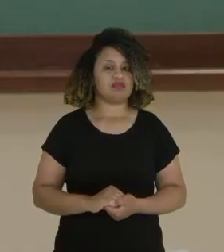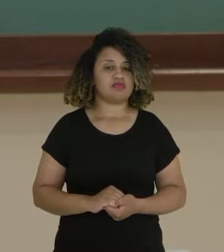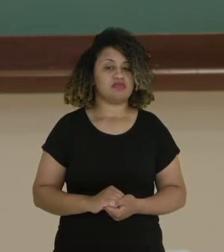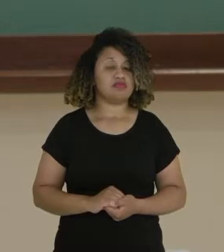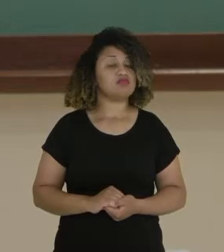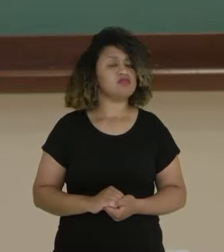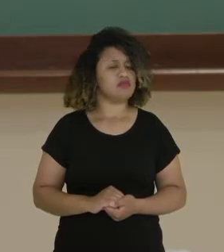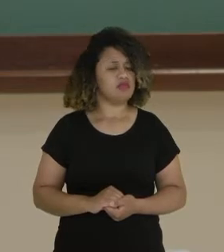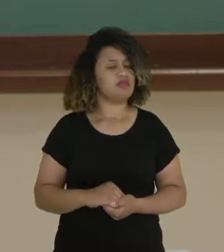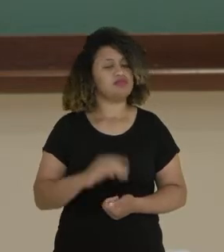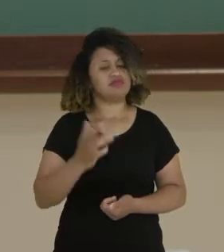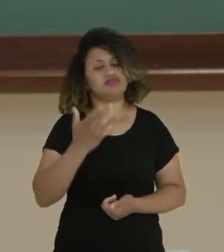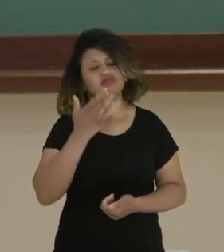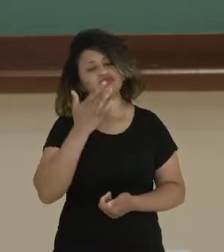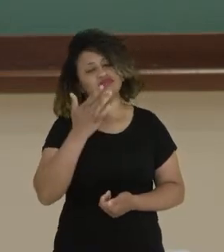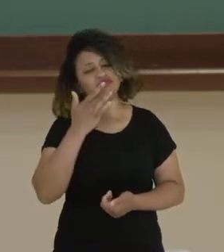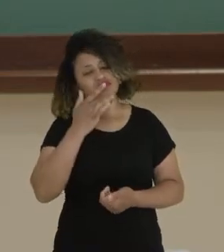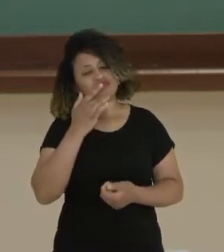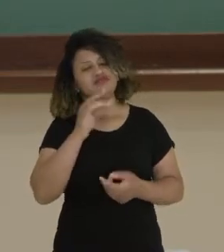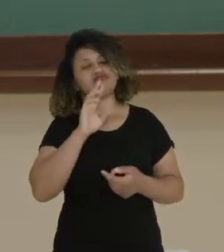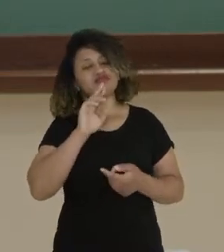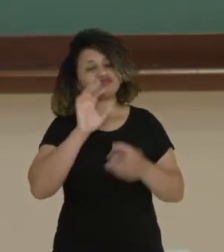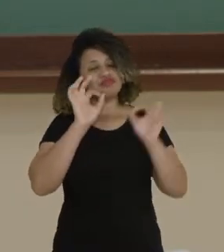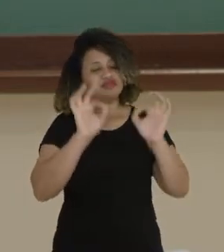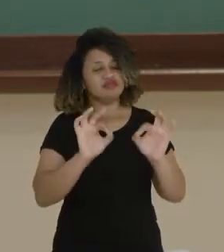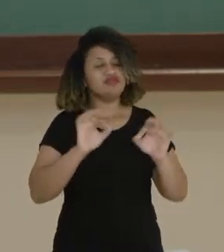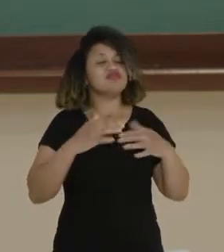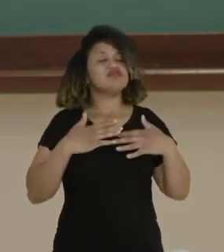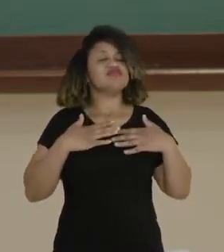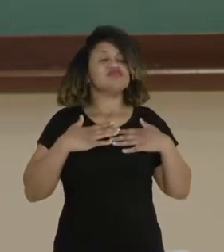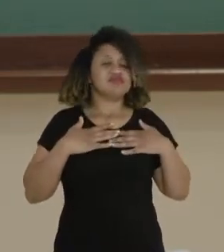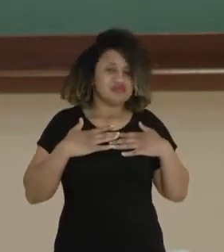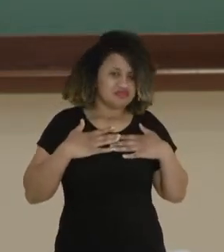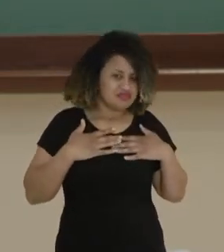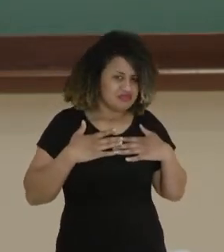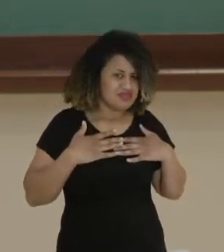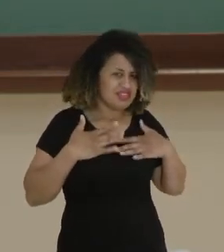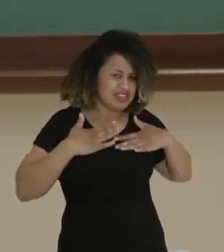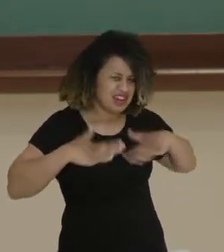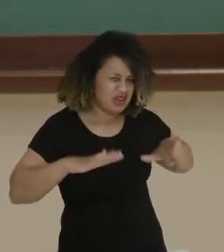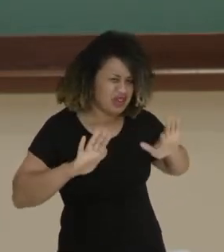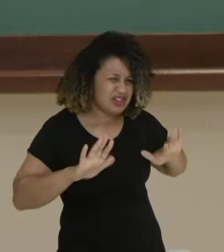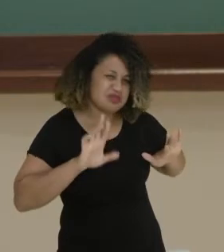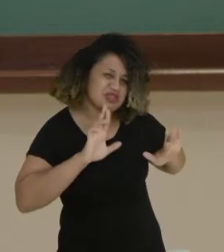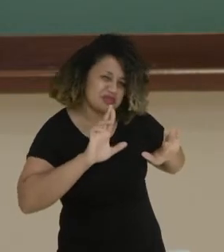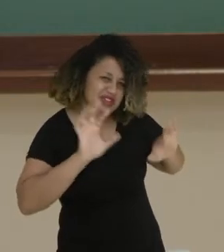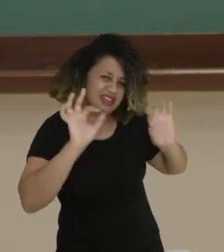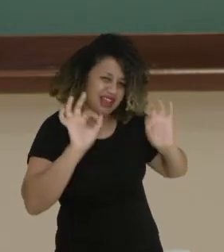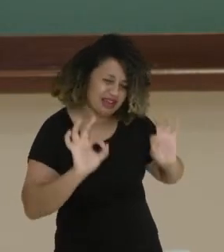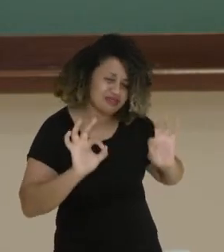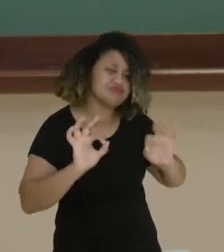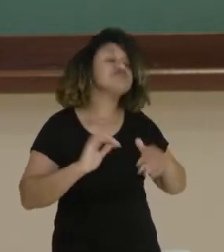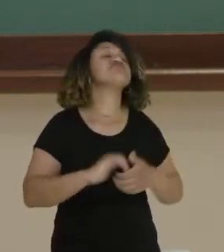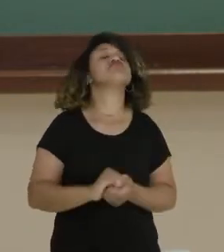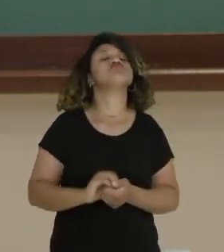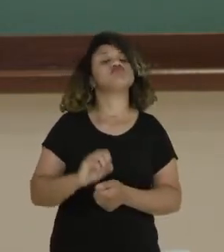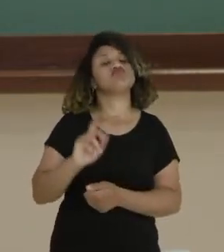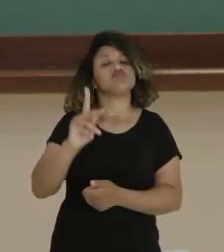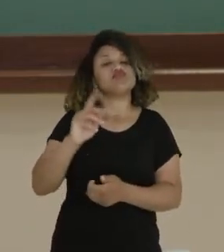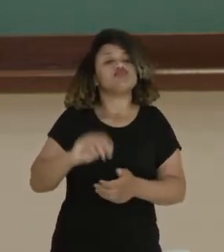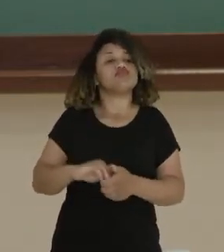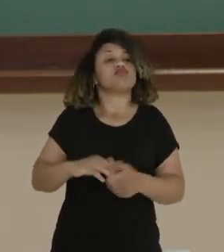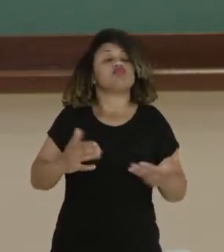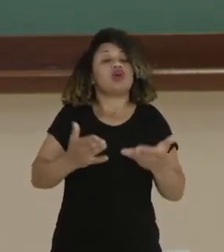Essa foi fácil, né? Respira fundo e me diz que foi bem tranquilo. Foi? Então tá bom. Vamos